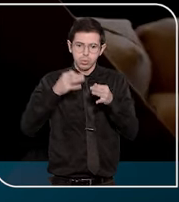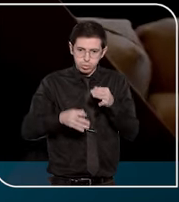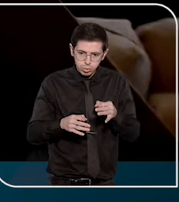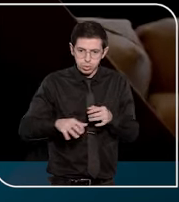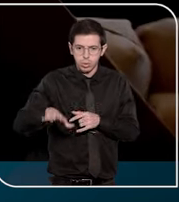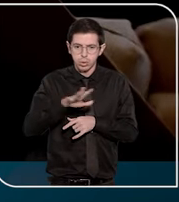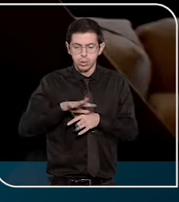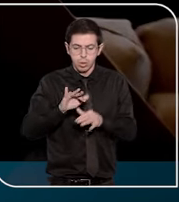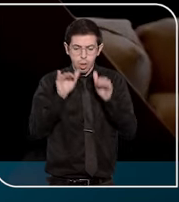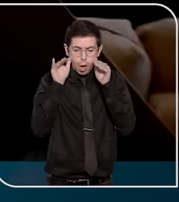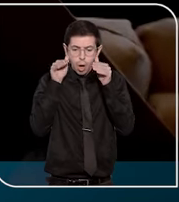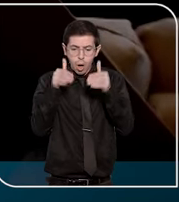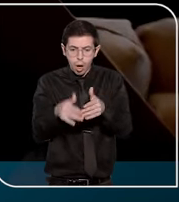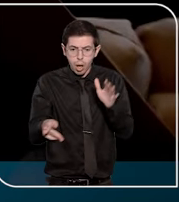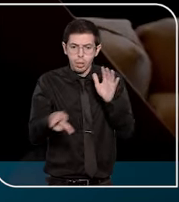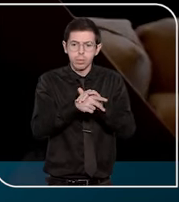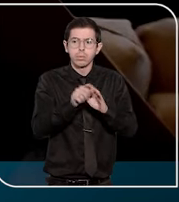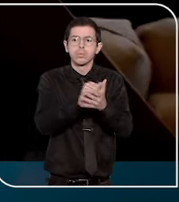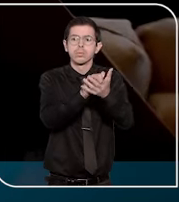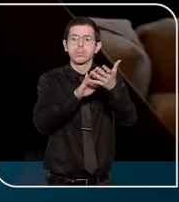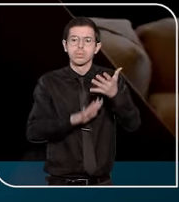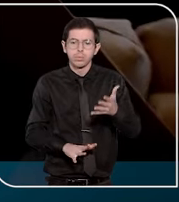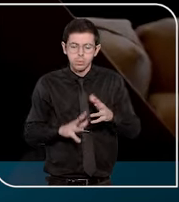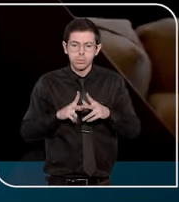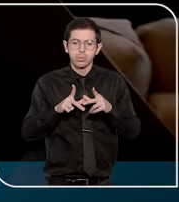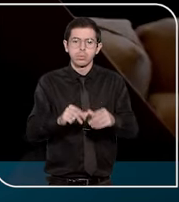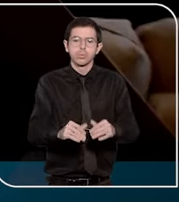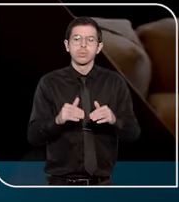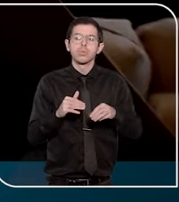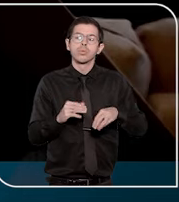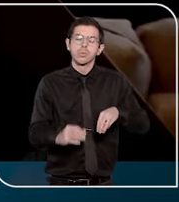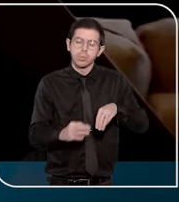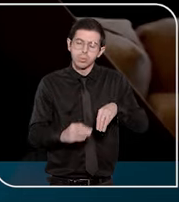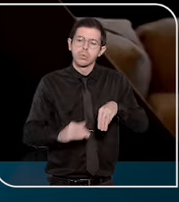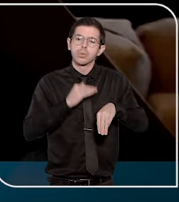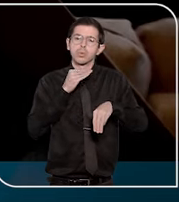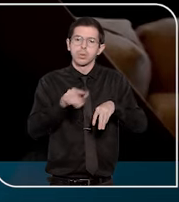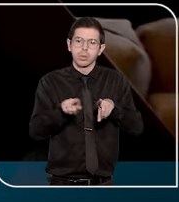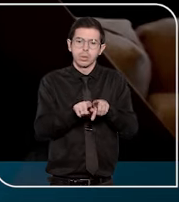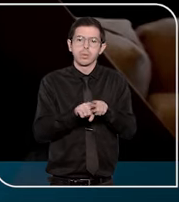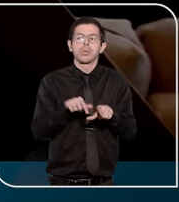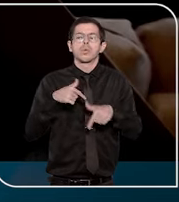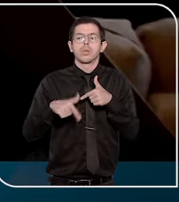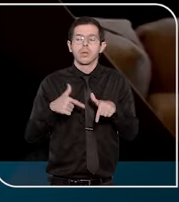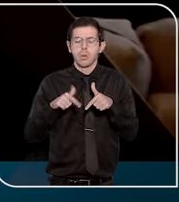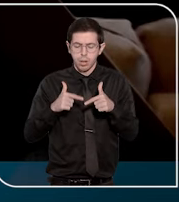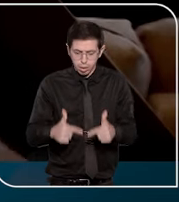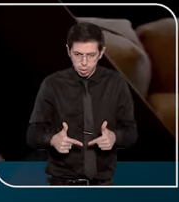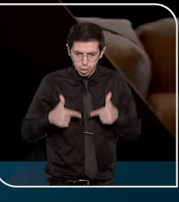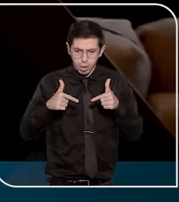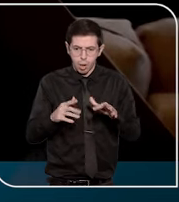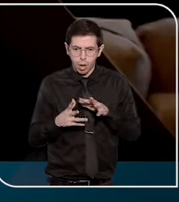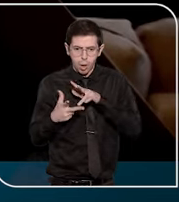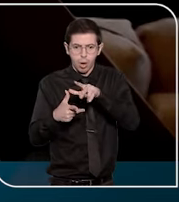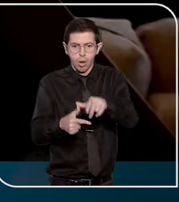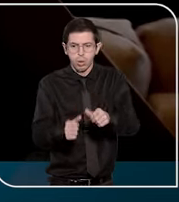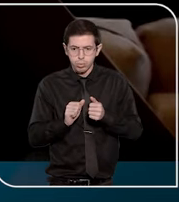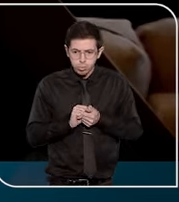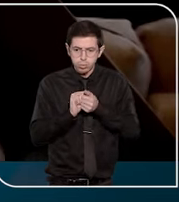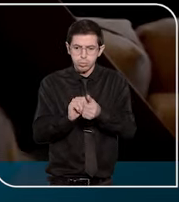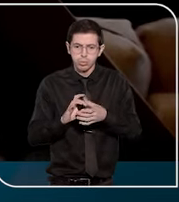nessas atividades. E todos os ministros também se empenhando nisso, né? É um trabalho cooperativo de todos, sempre trabalhando